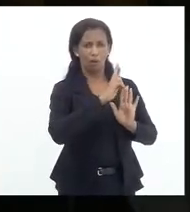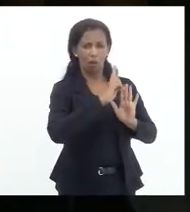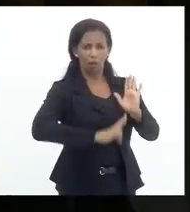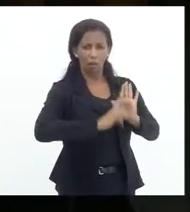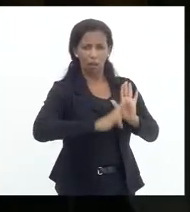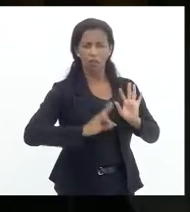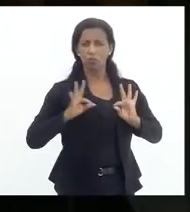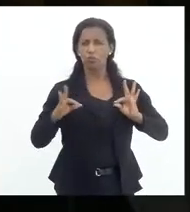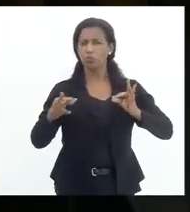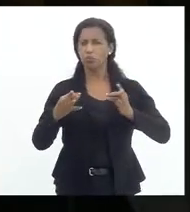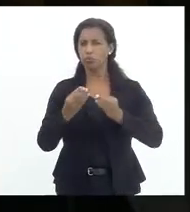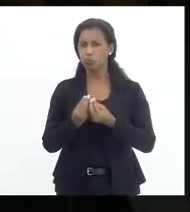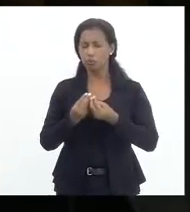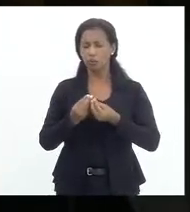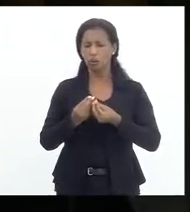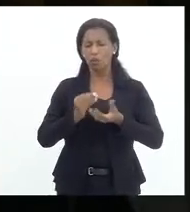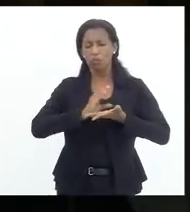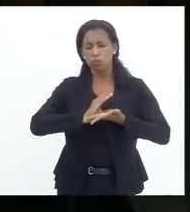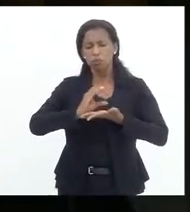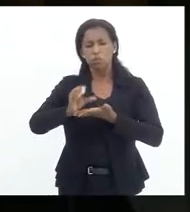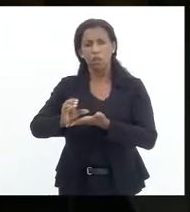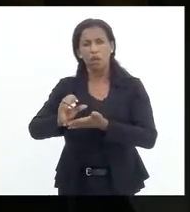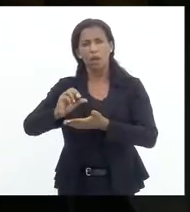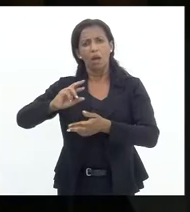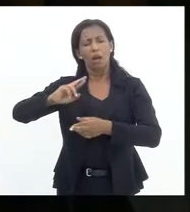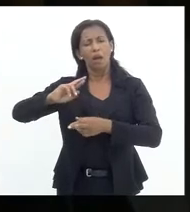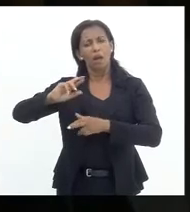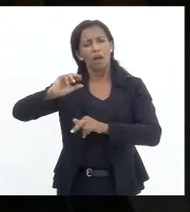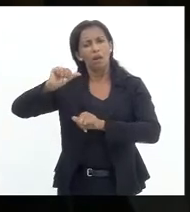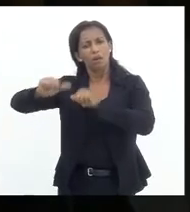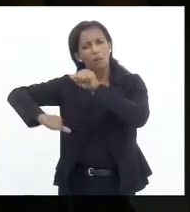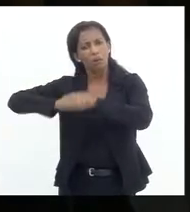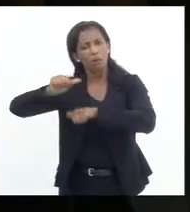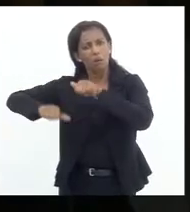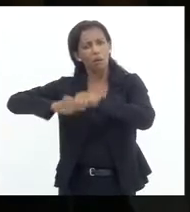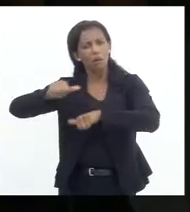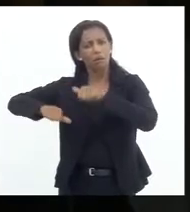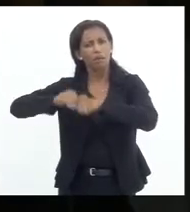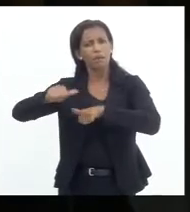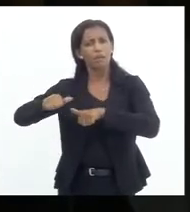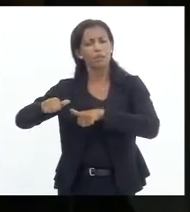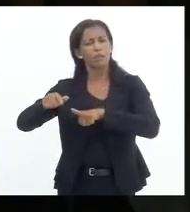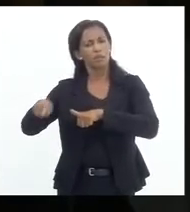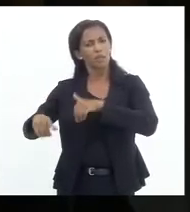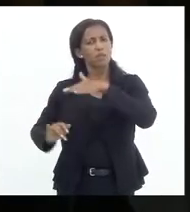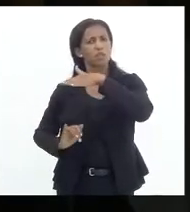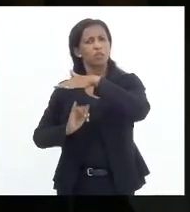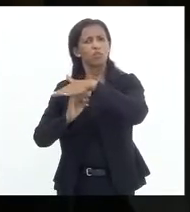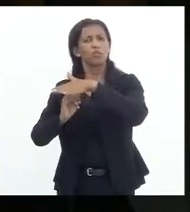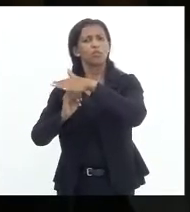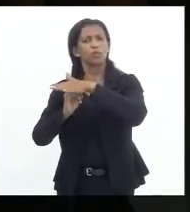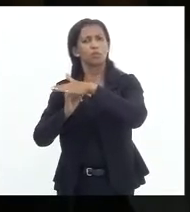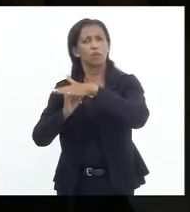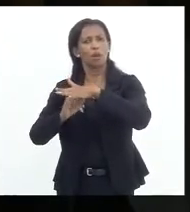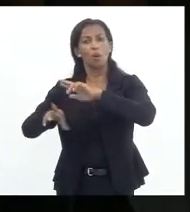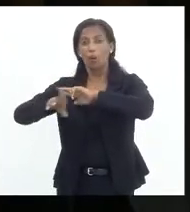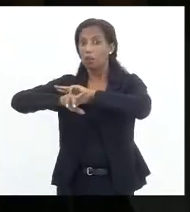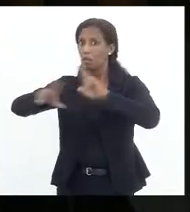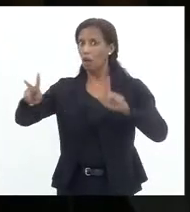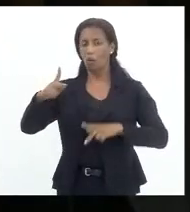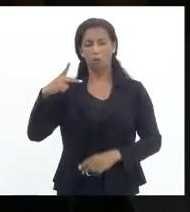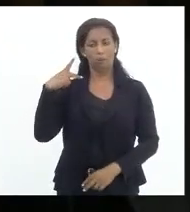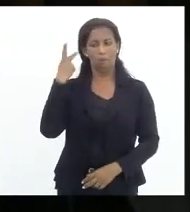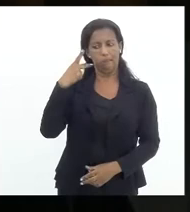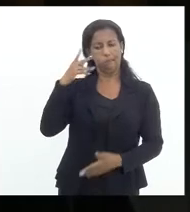necessários para fundamentar a renovação desta colaboração institucional não entre